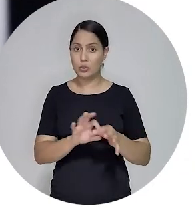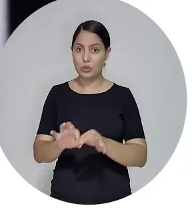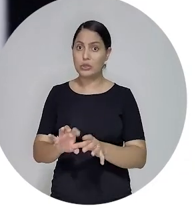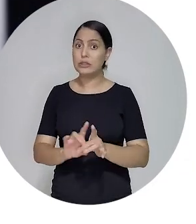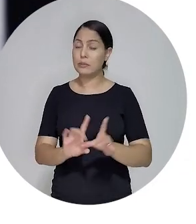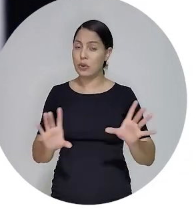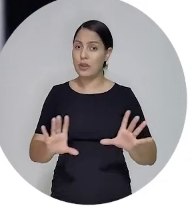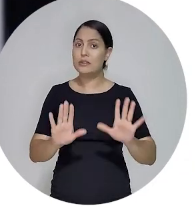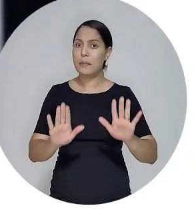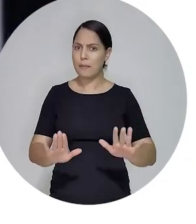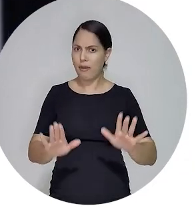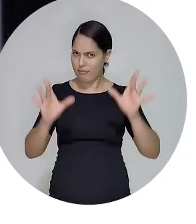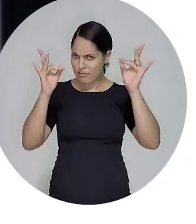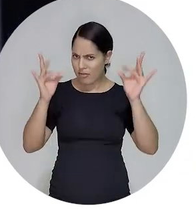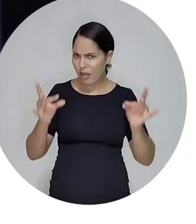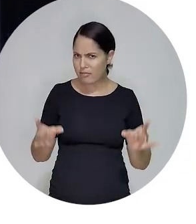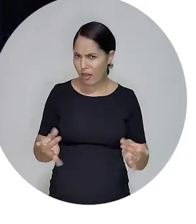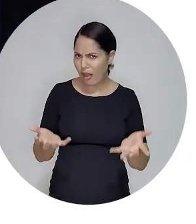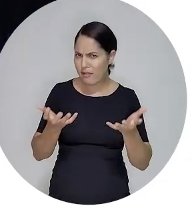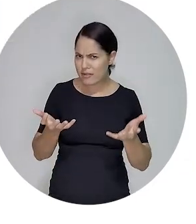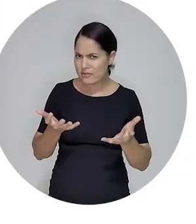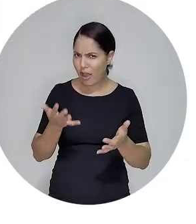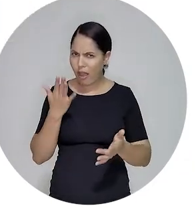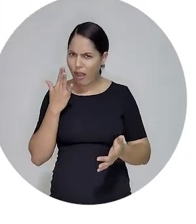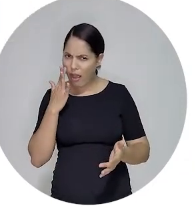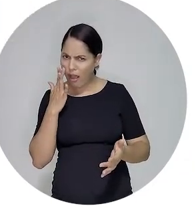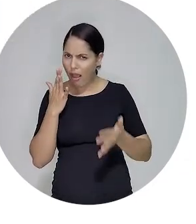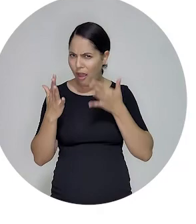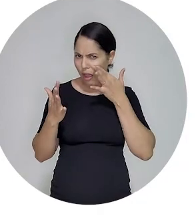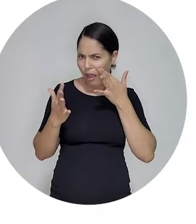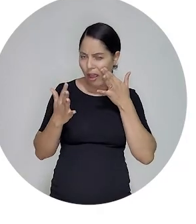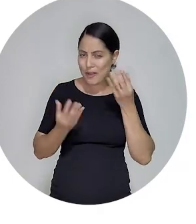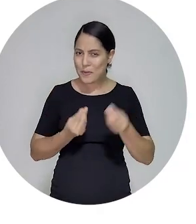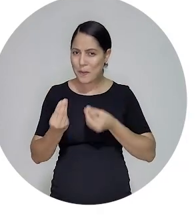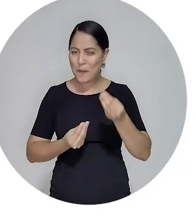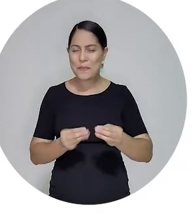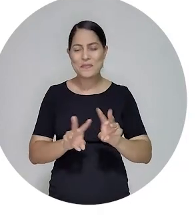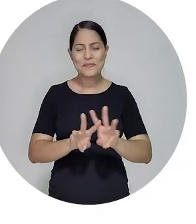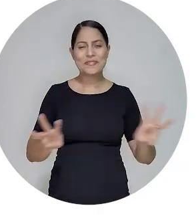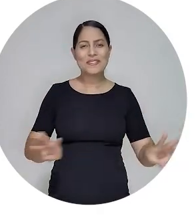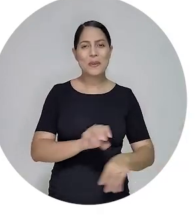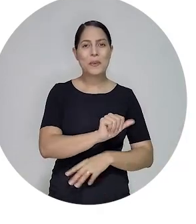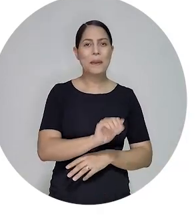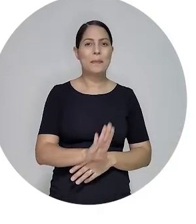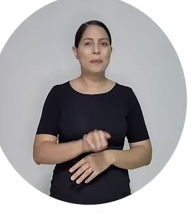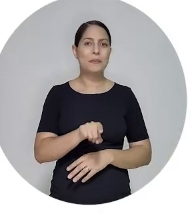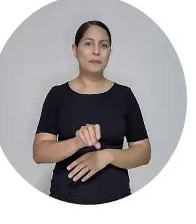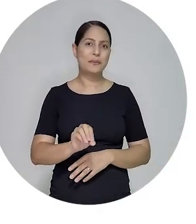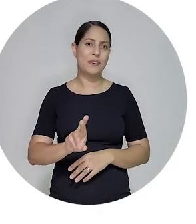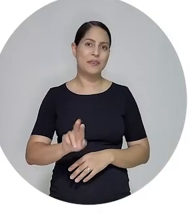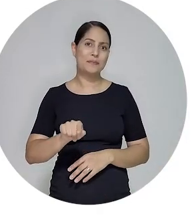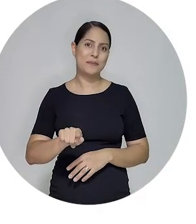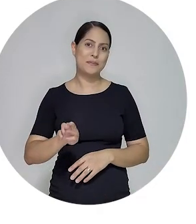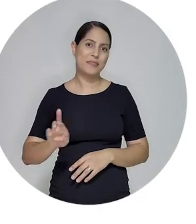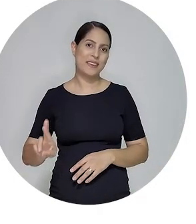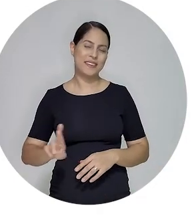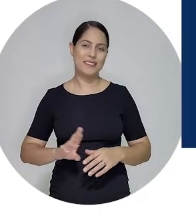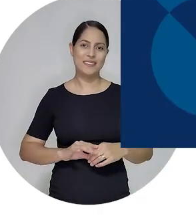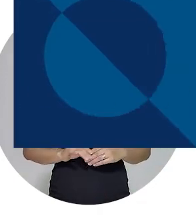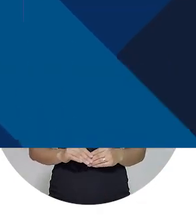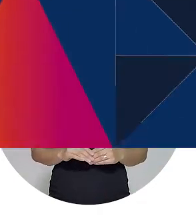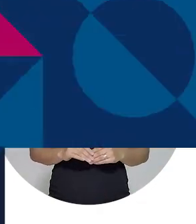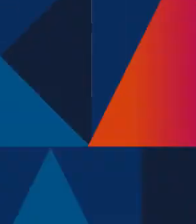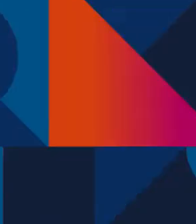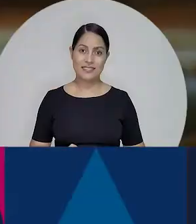instituições democráticas. Fecha aspas. Os detalhes desse encontro você confere em oab.org.br. Não deixe de